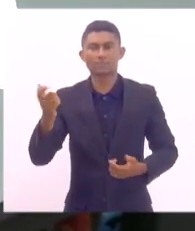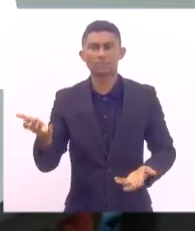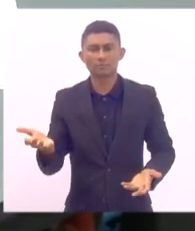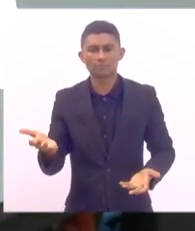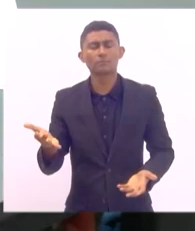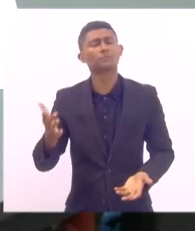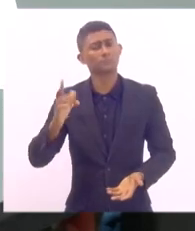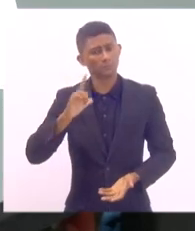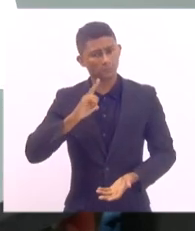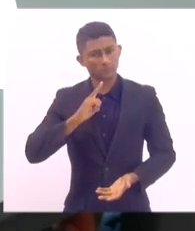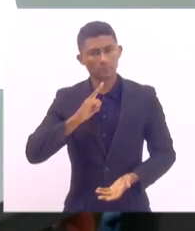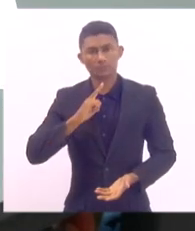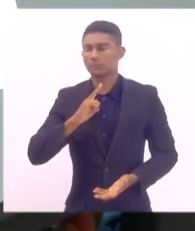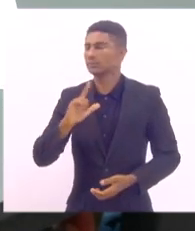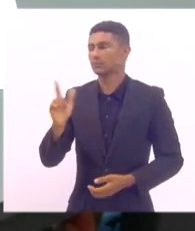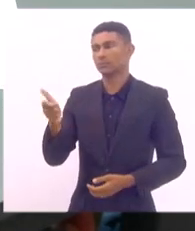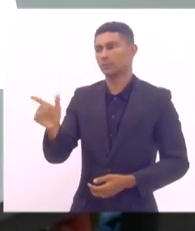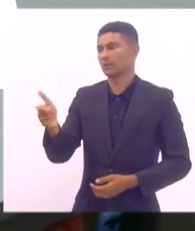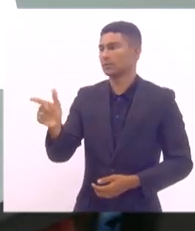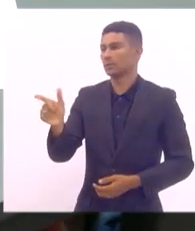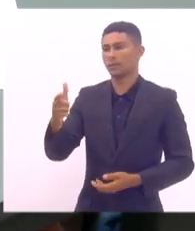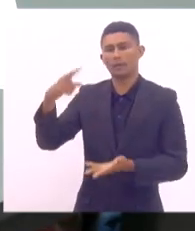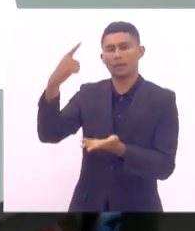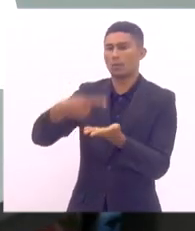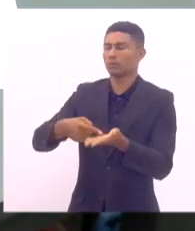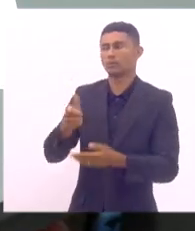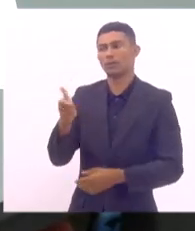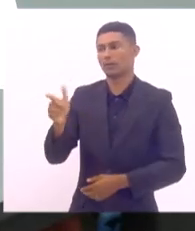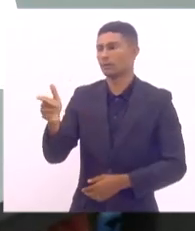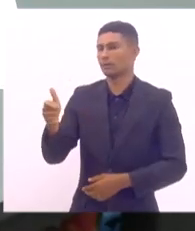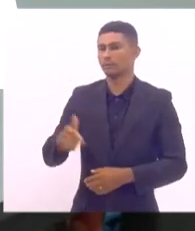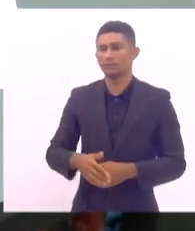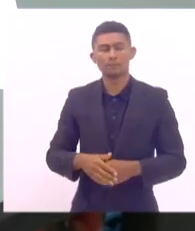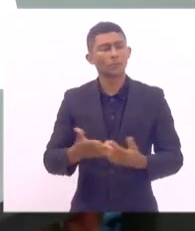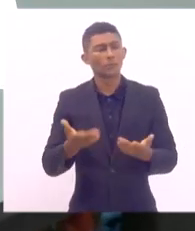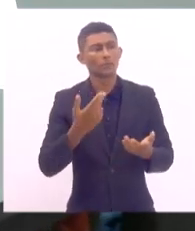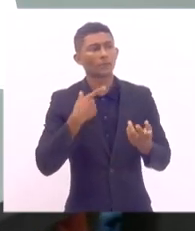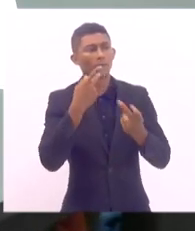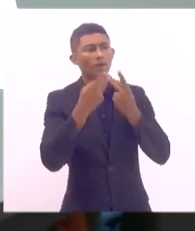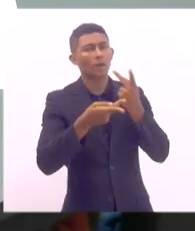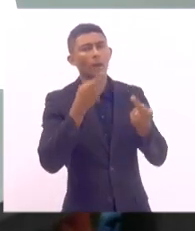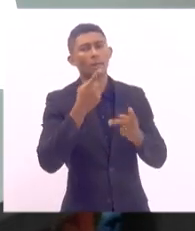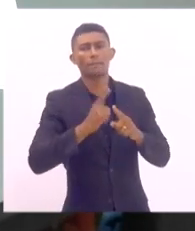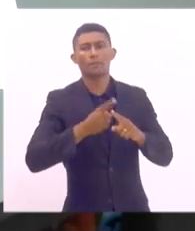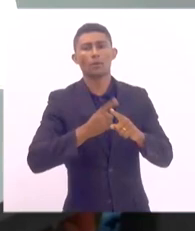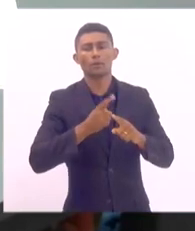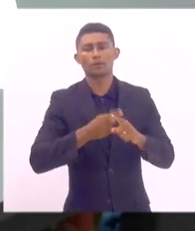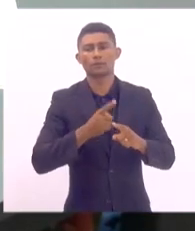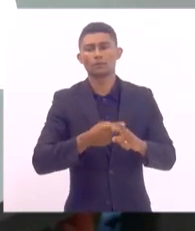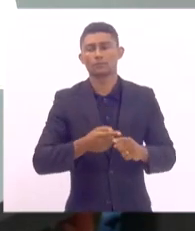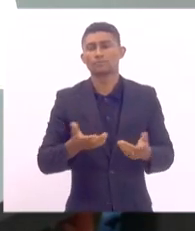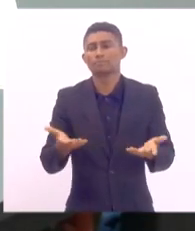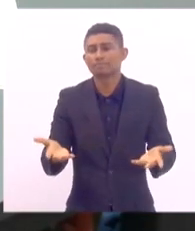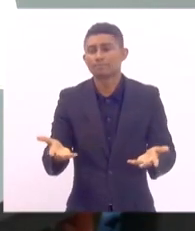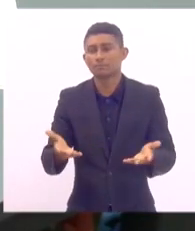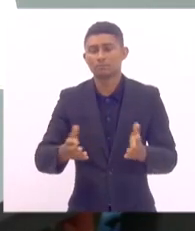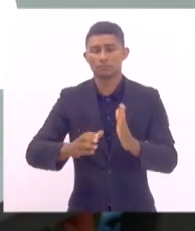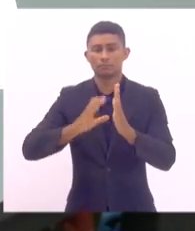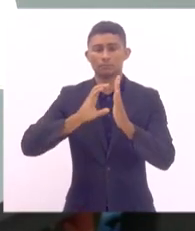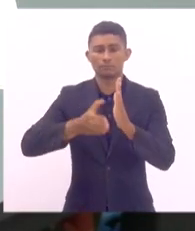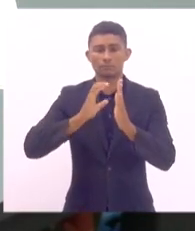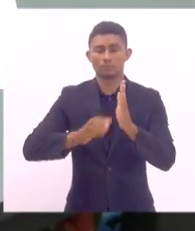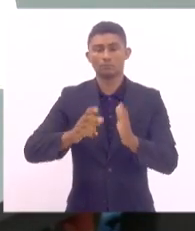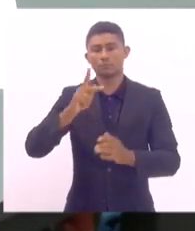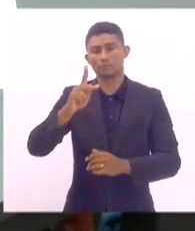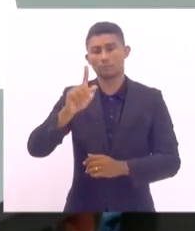existe um acordo entre... Não tem esse acordo? Não tem, Serginho. Por que eu estou ponderando isso, não presidente? Porque a bancada do PL, por